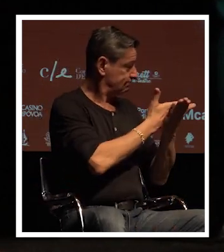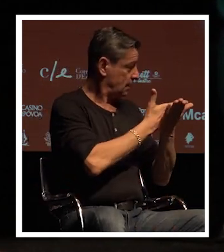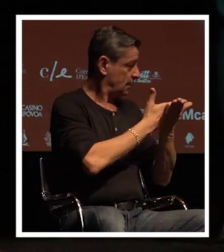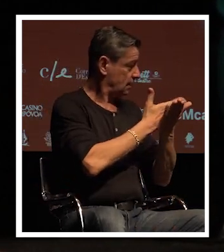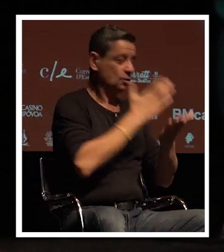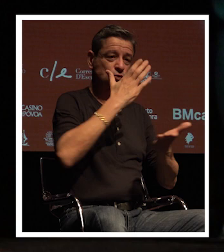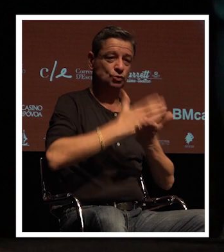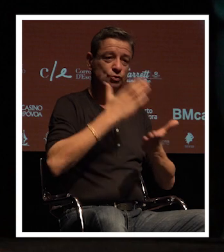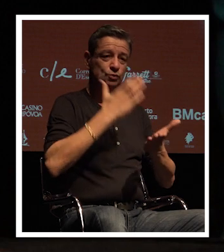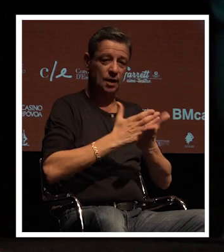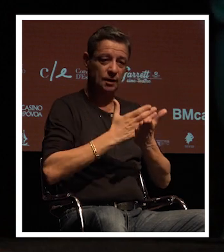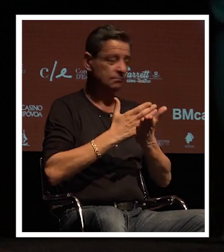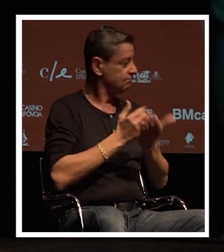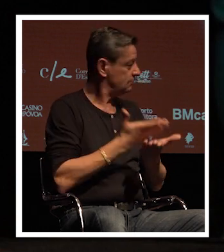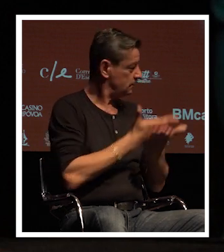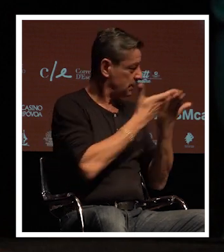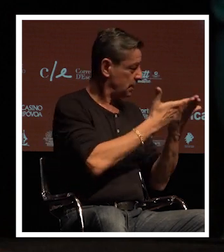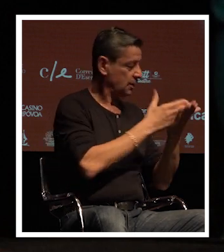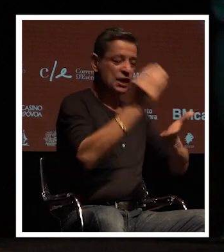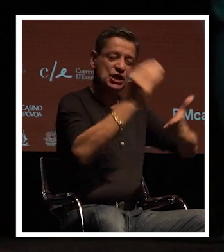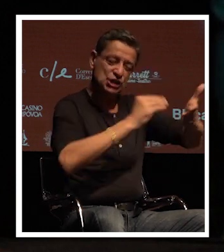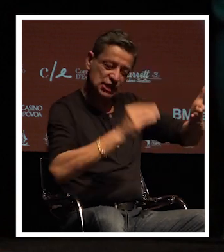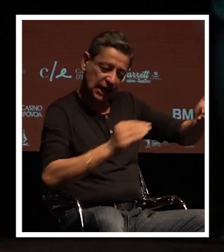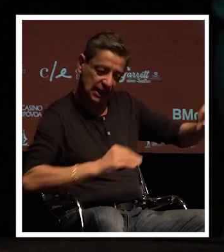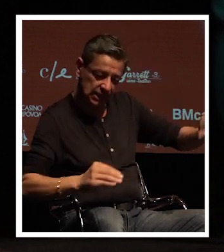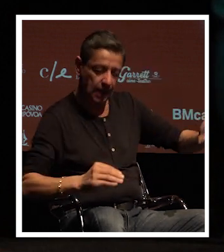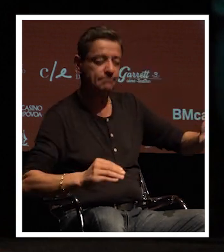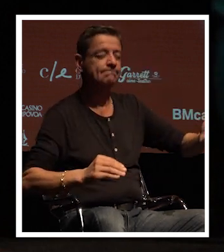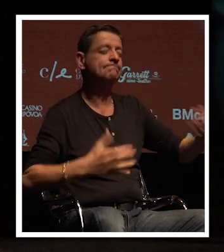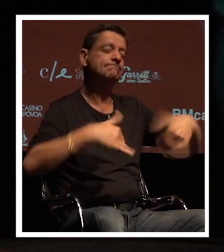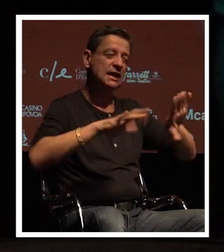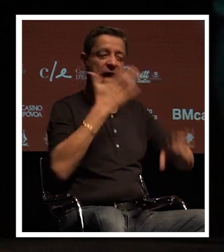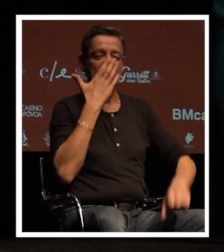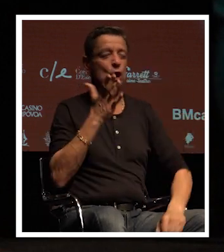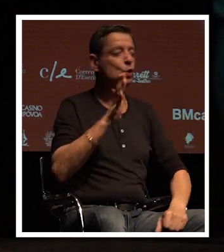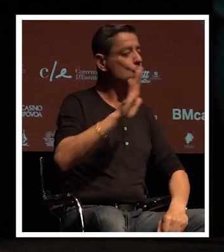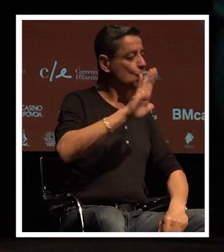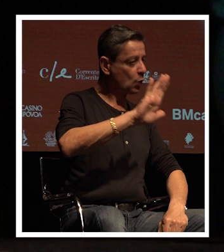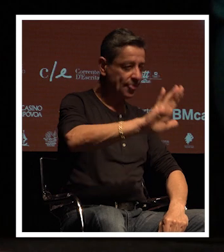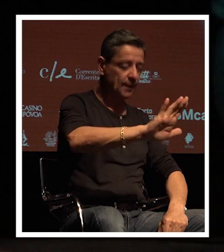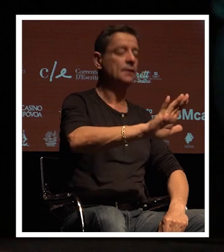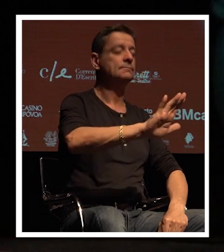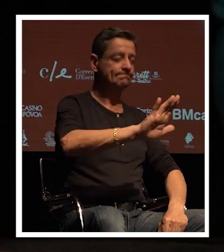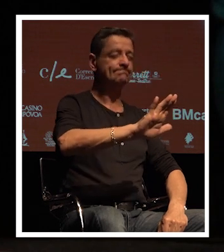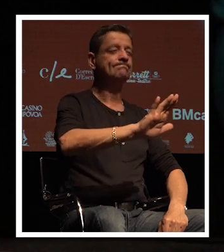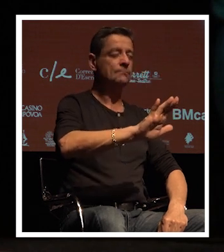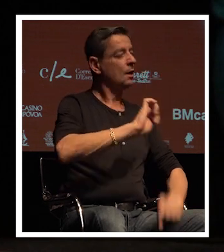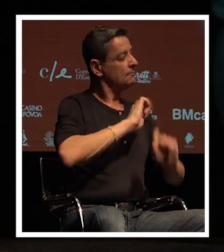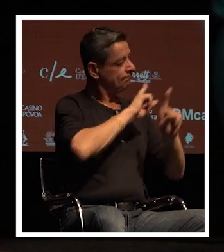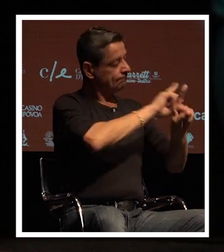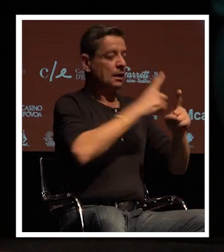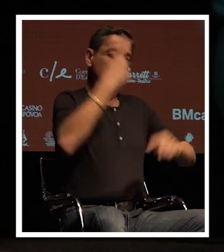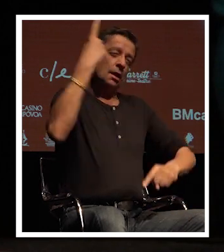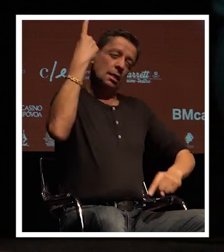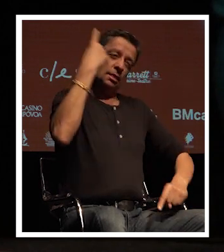só não só da sua da sua escrita mas do seu da sua atitude e e da sua e do papel que ele